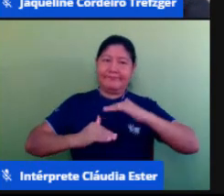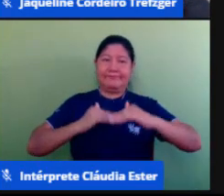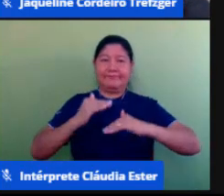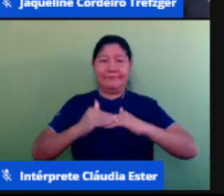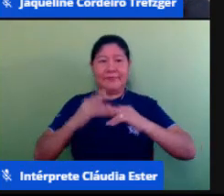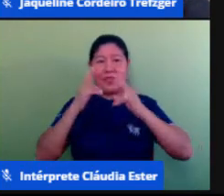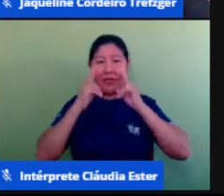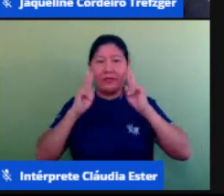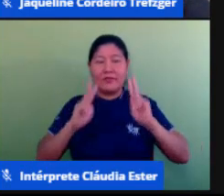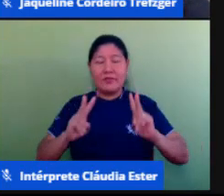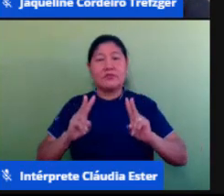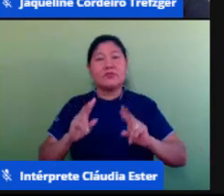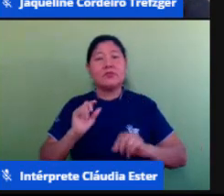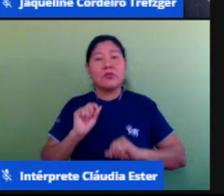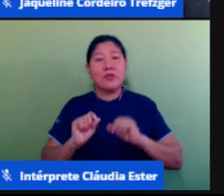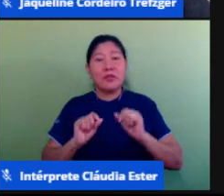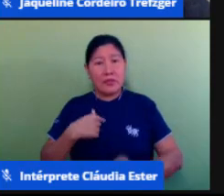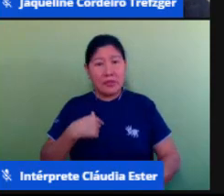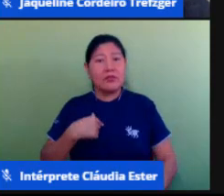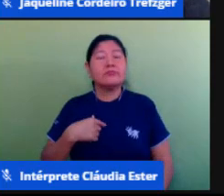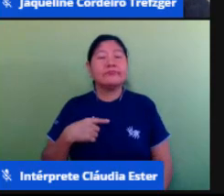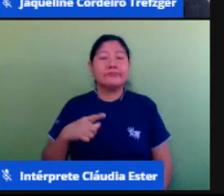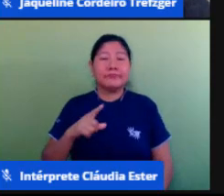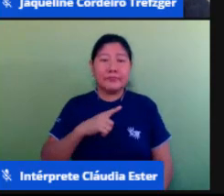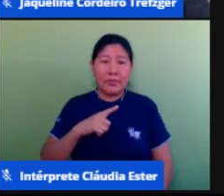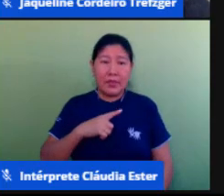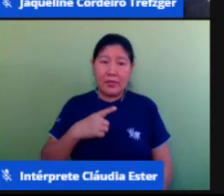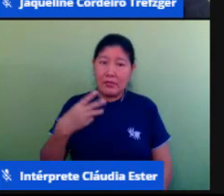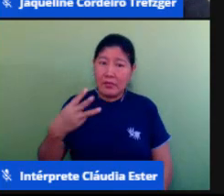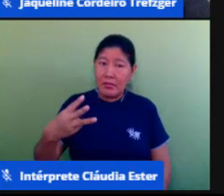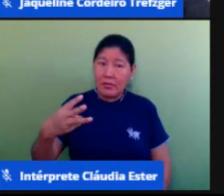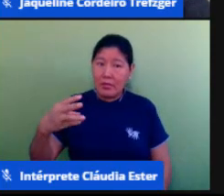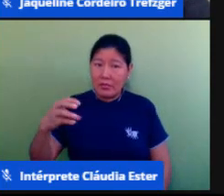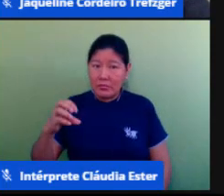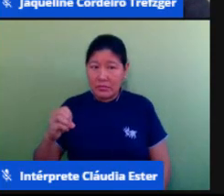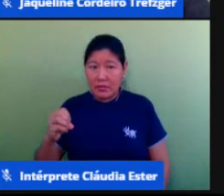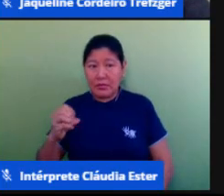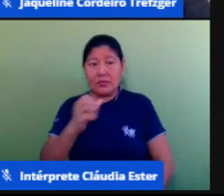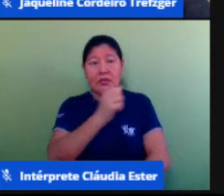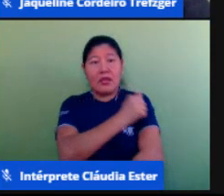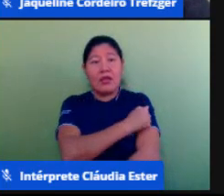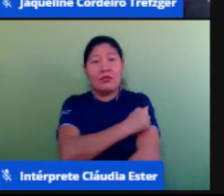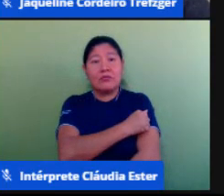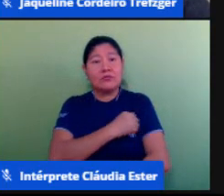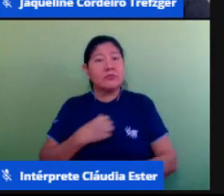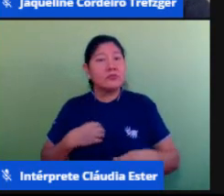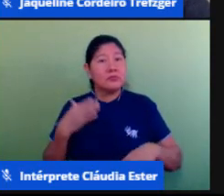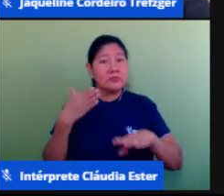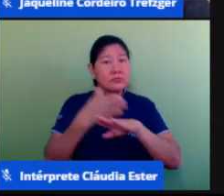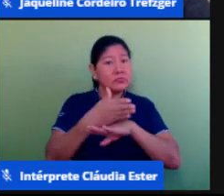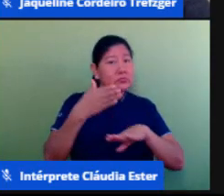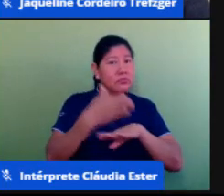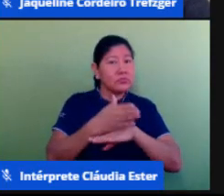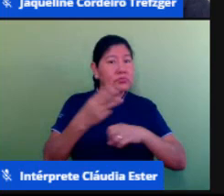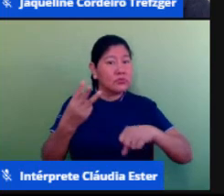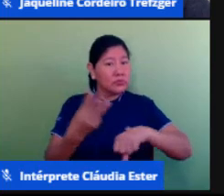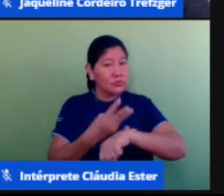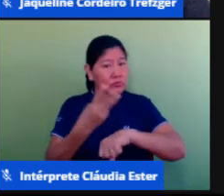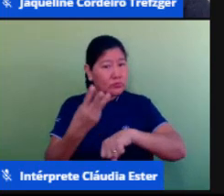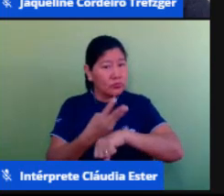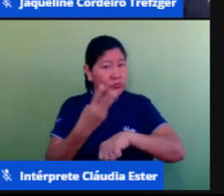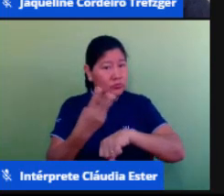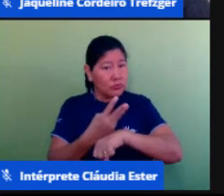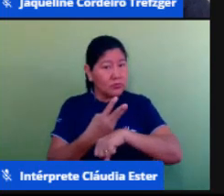aluno, eu tenho 30 alunos. A média que entra no WhatsApp é de 14 a 16 alunos. Ou